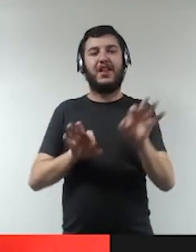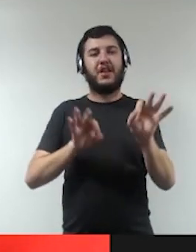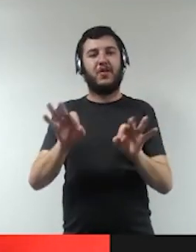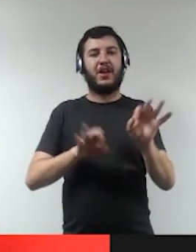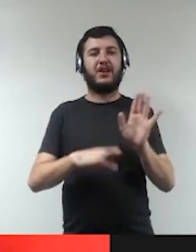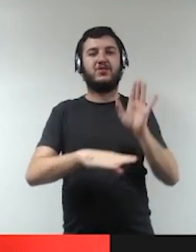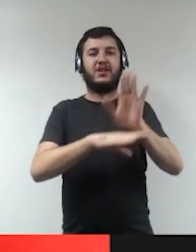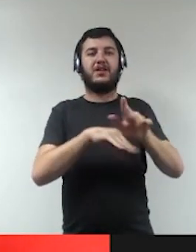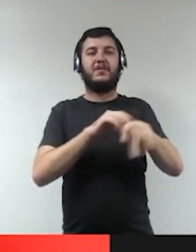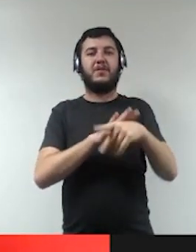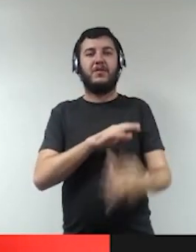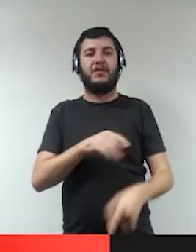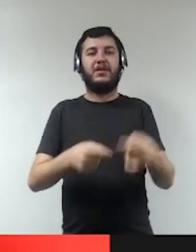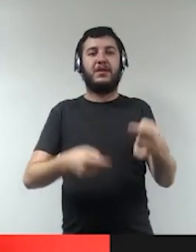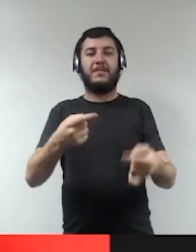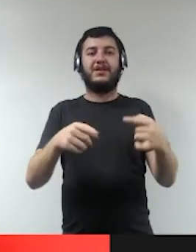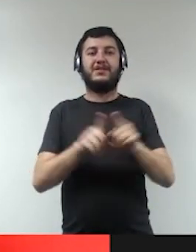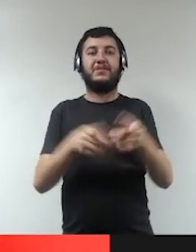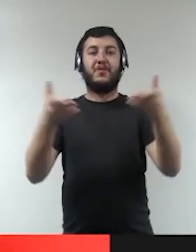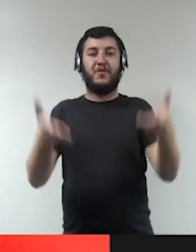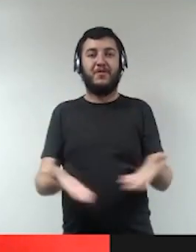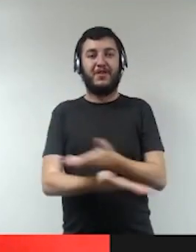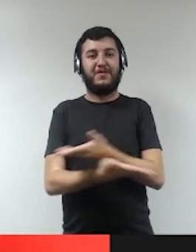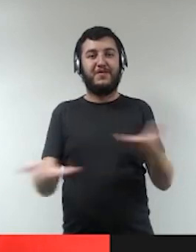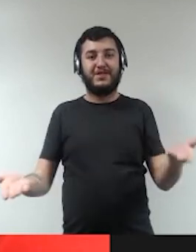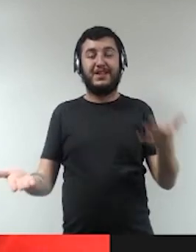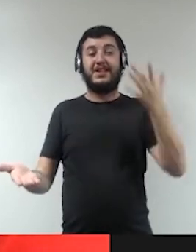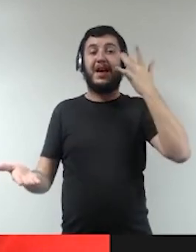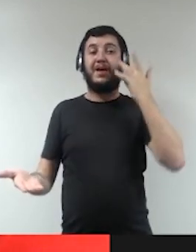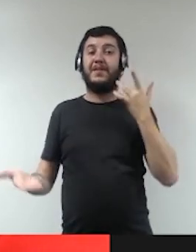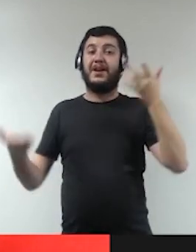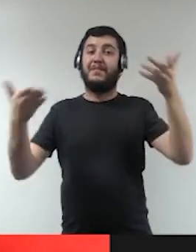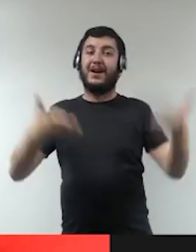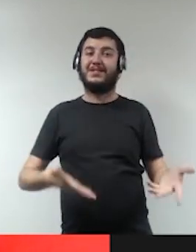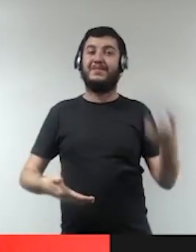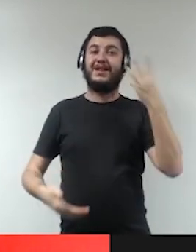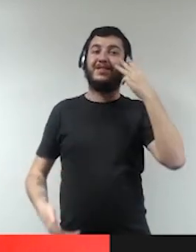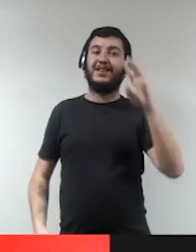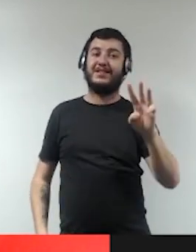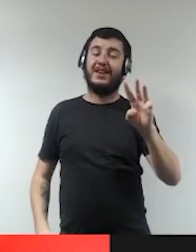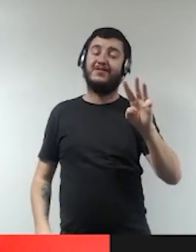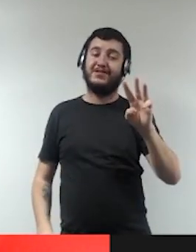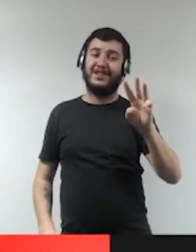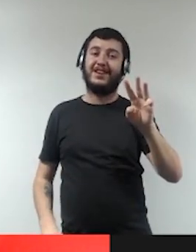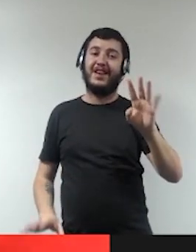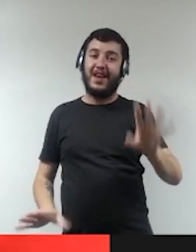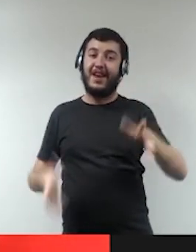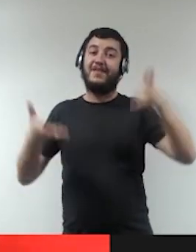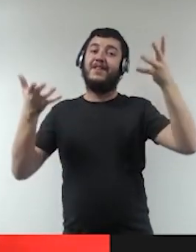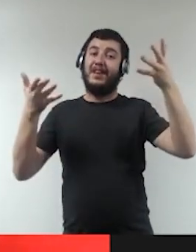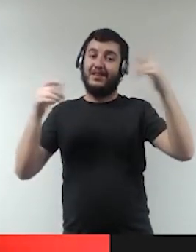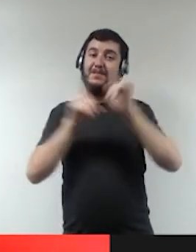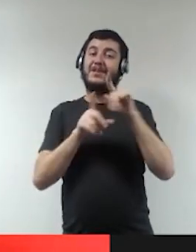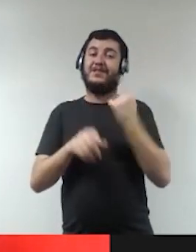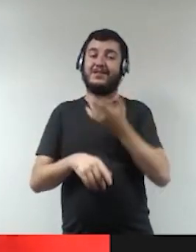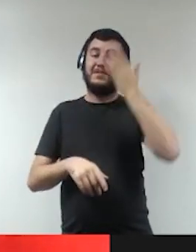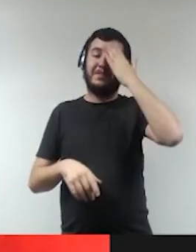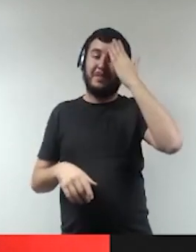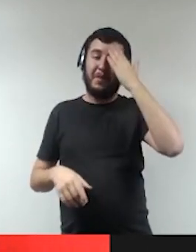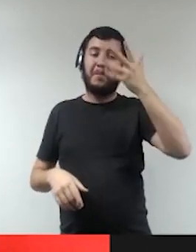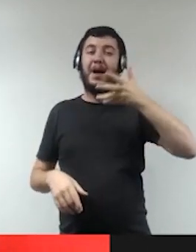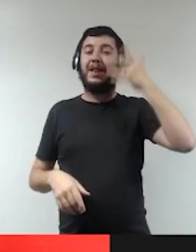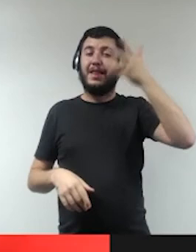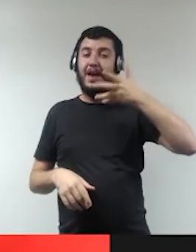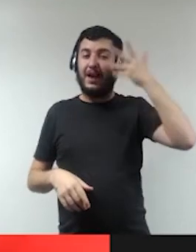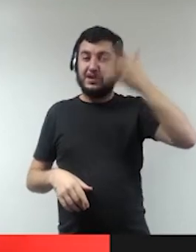E convido também todos a participarem amanhã do terceiro dia do evento. Vai ser um dia de mais palestras, de